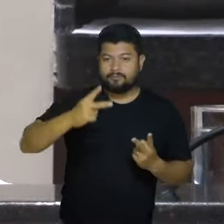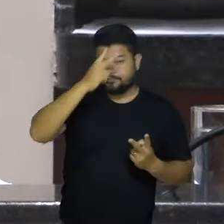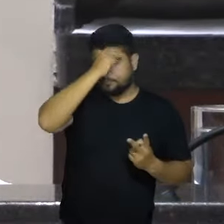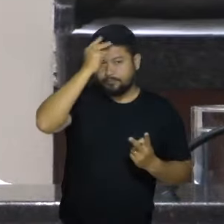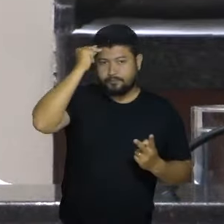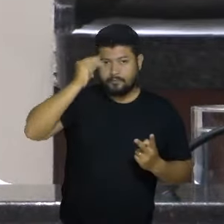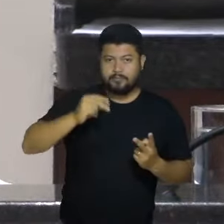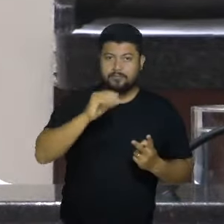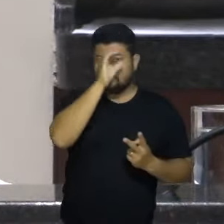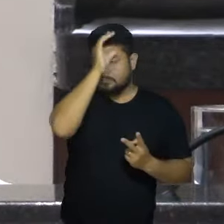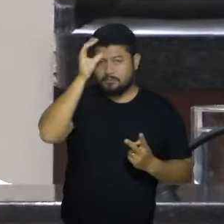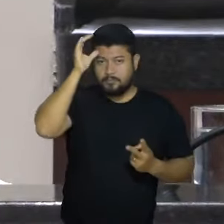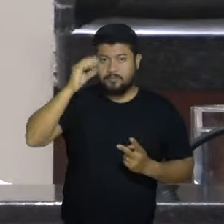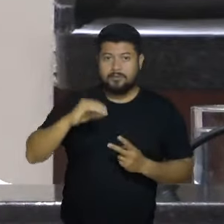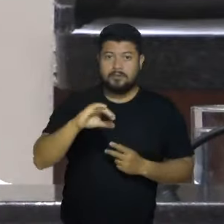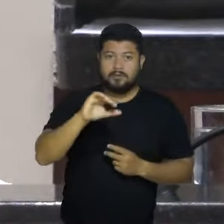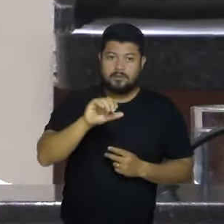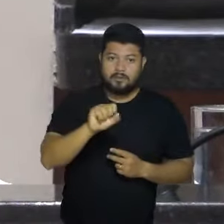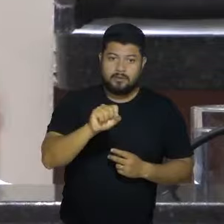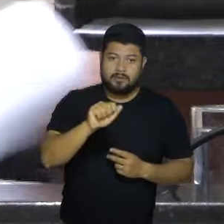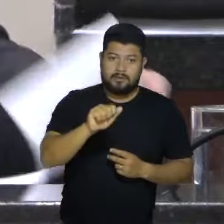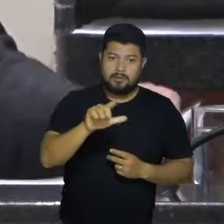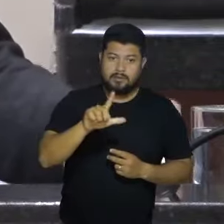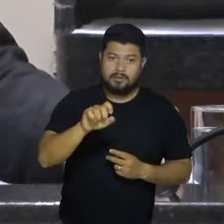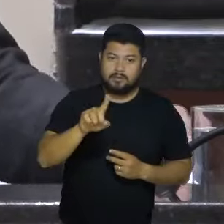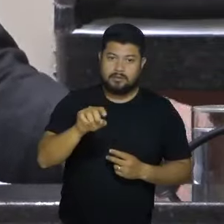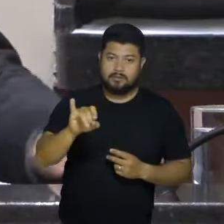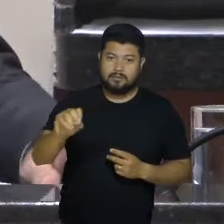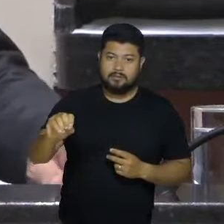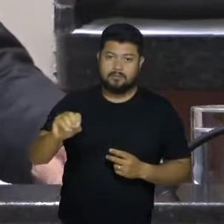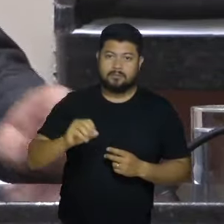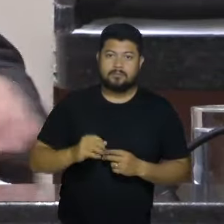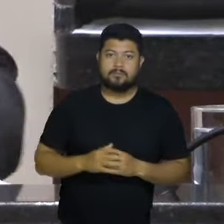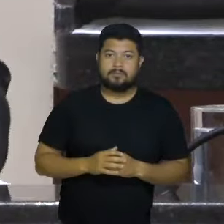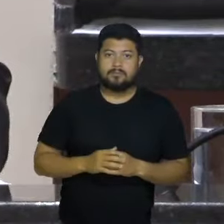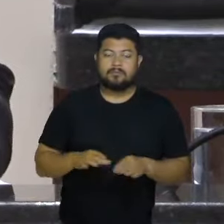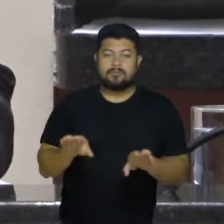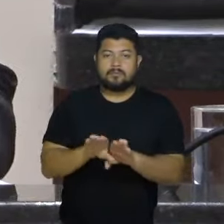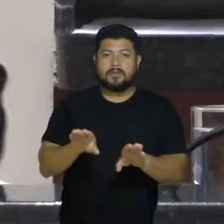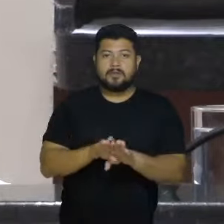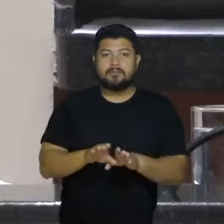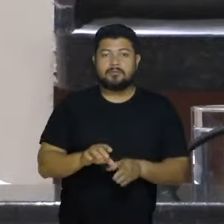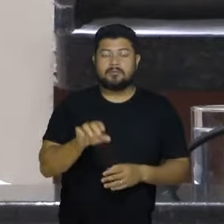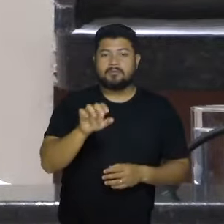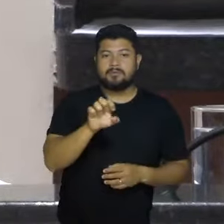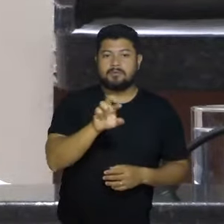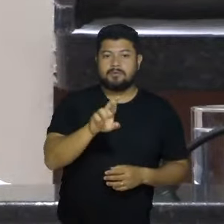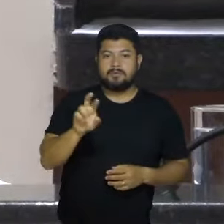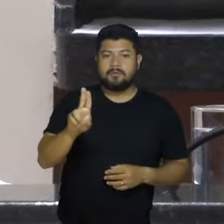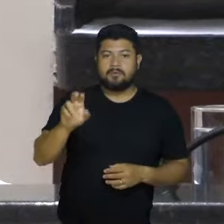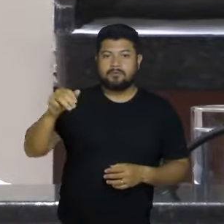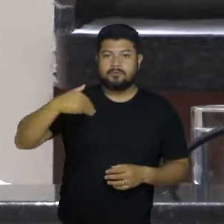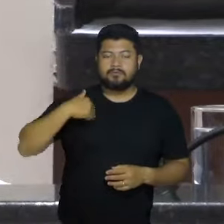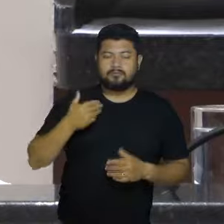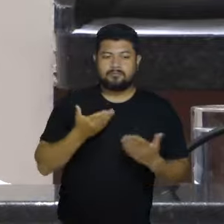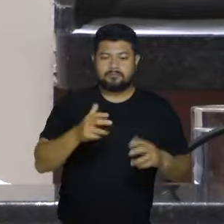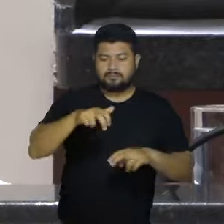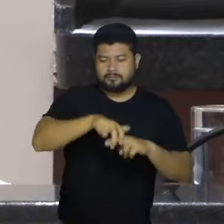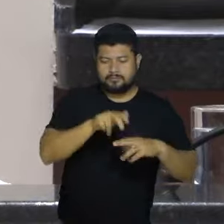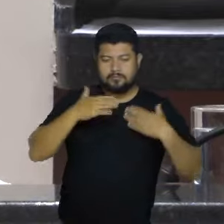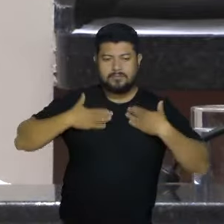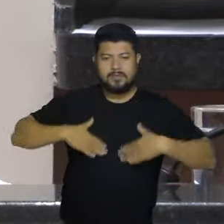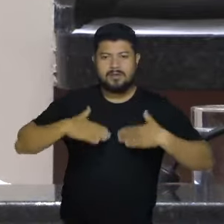Criciúma, Salésio Lima. Sejam bem-vindos. E também do Heron Jordani, que está sentado de forma bem tranquila aqui no plenário